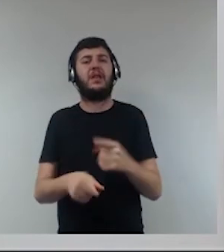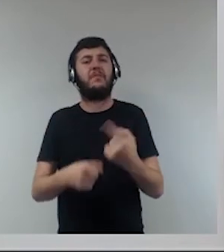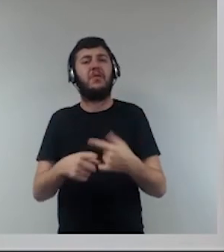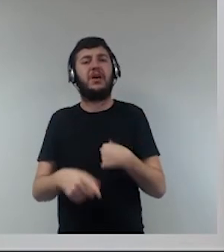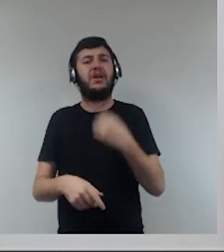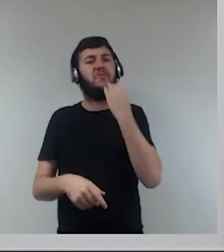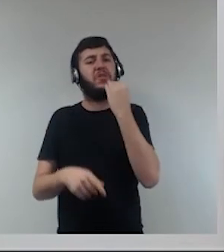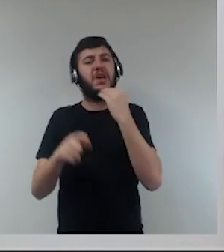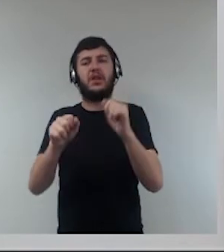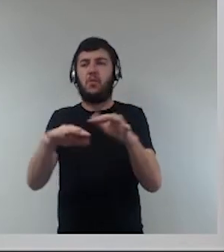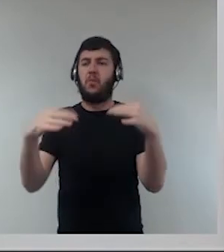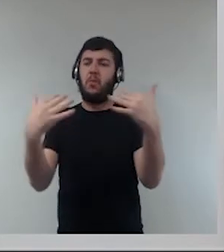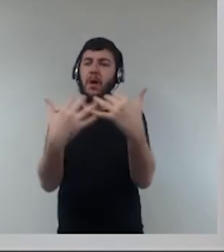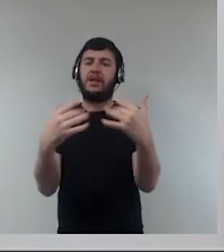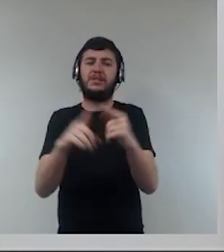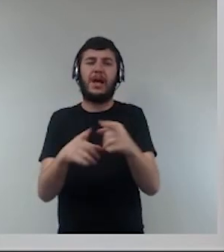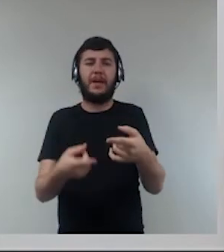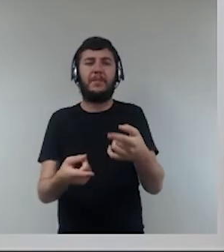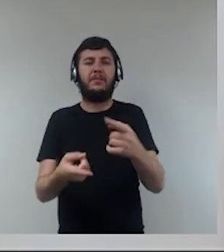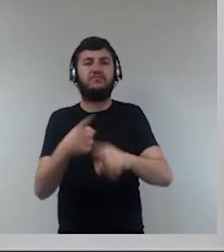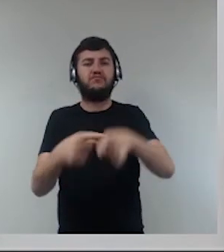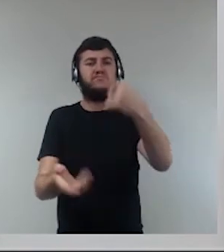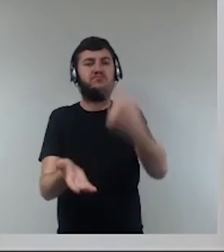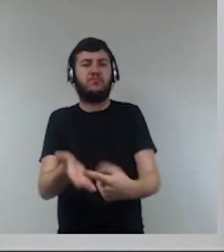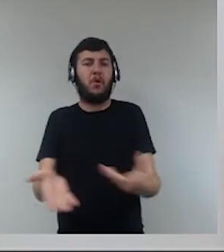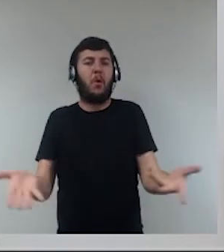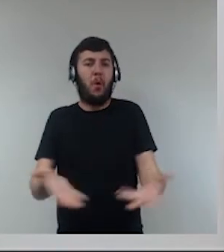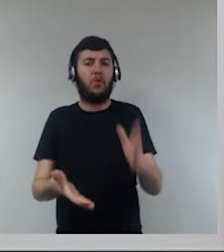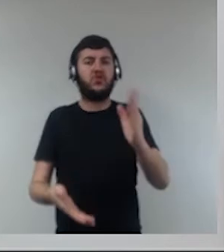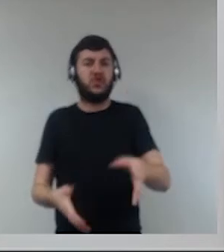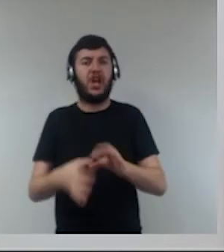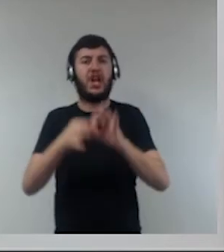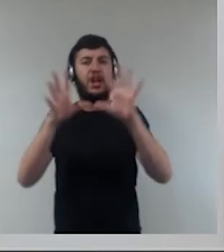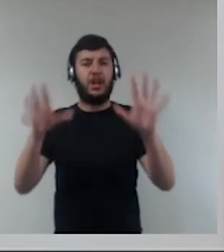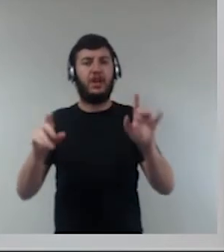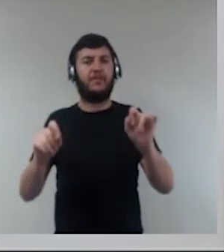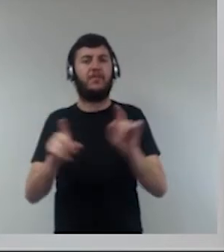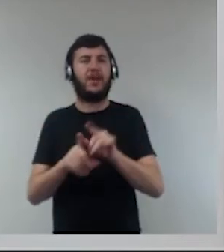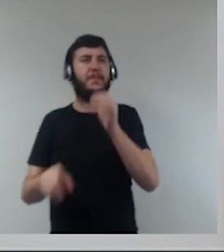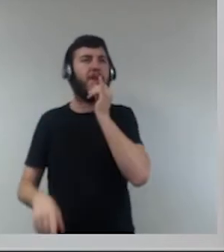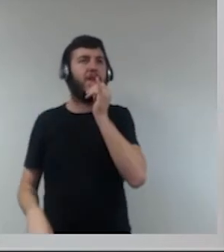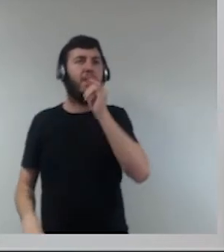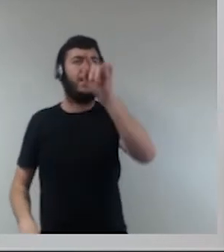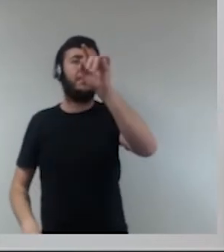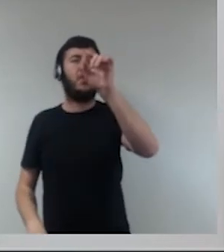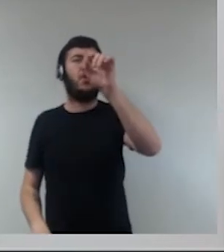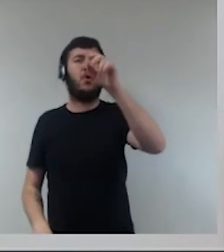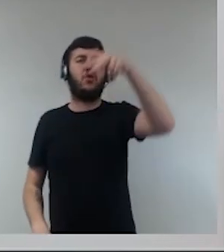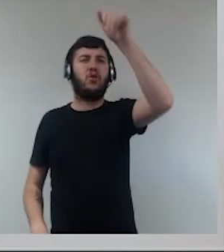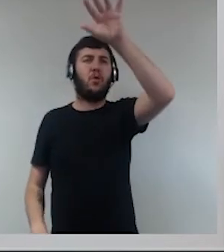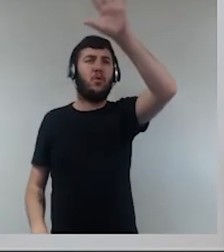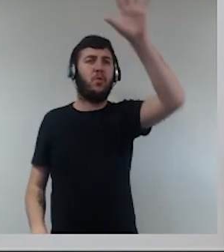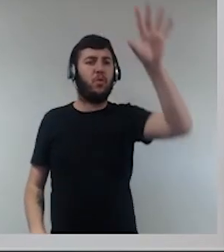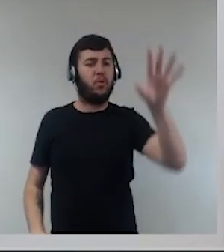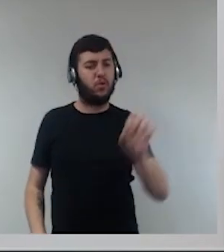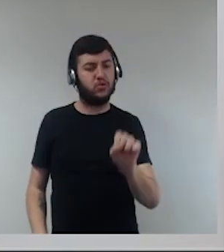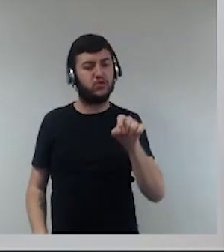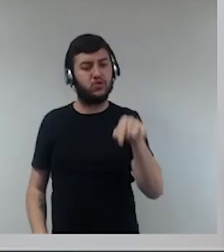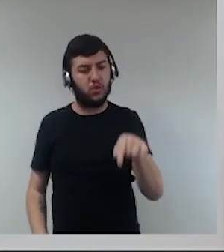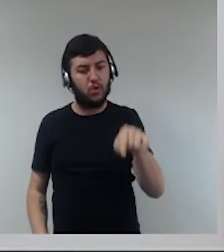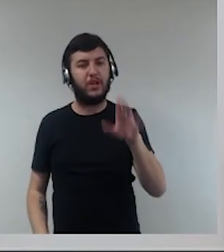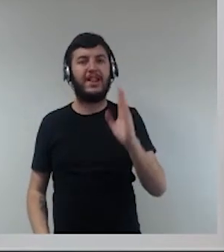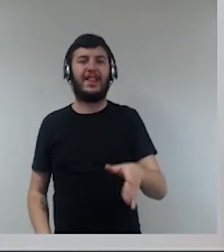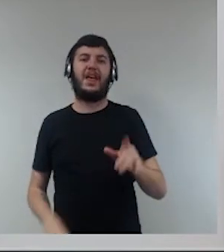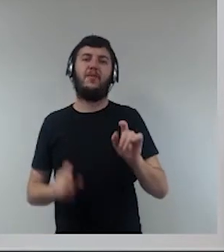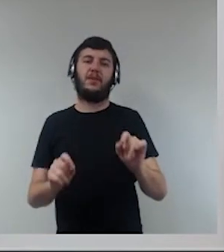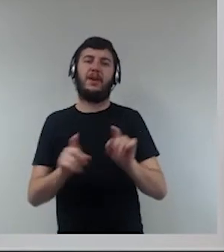audiência pelo WhatsApp, como hoje já se permite no Sul, aí em Santa Catarina, um estado pioneiro, a admitir a